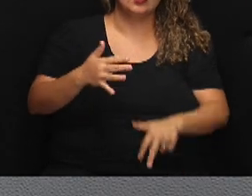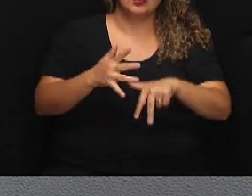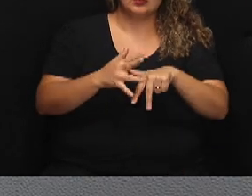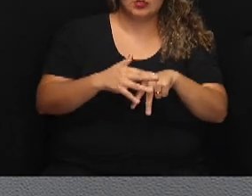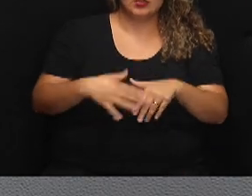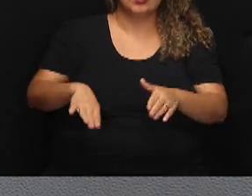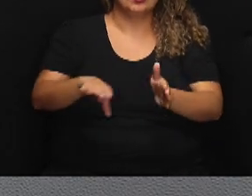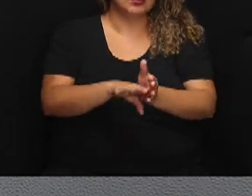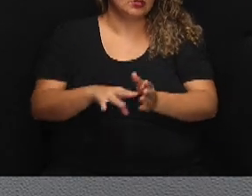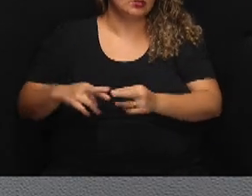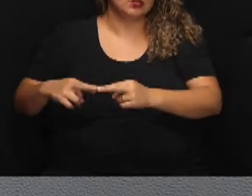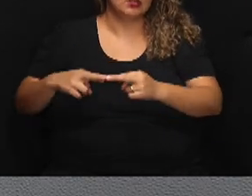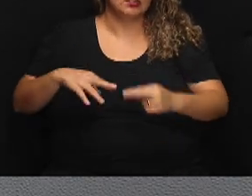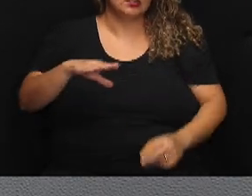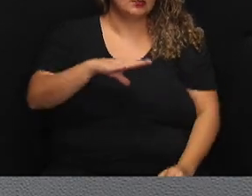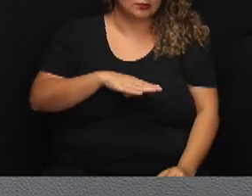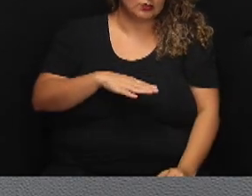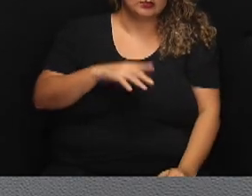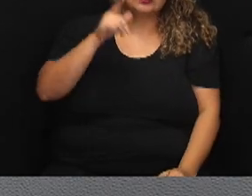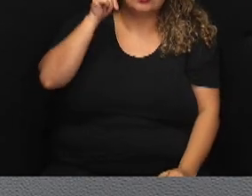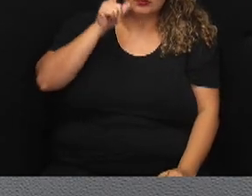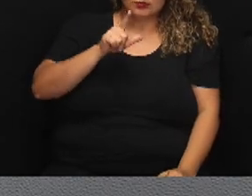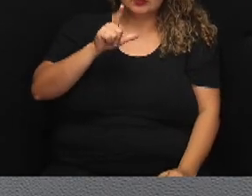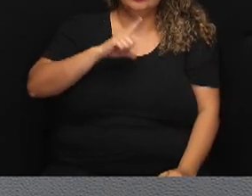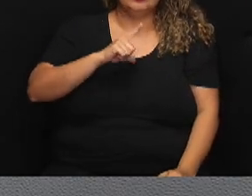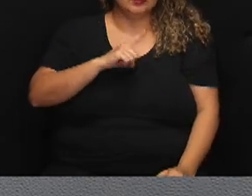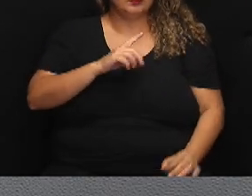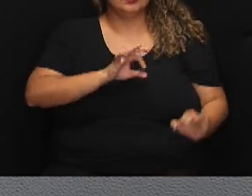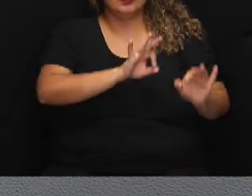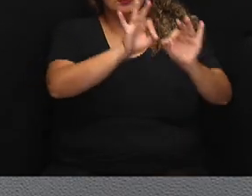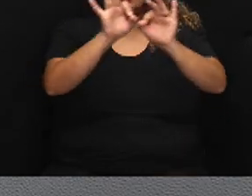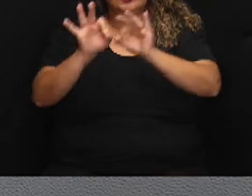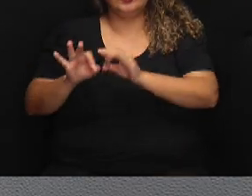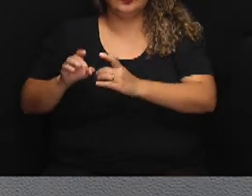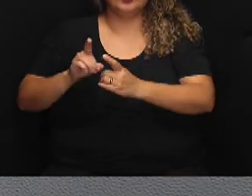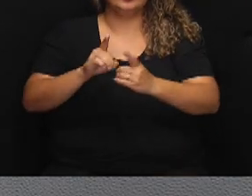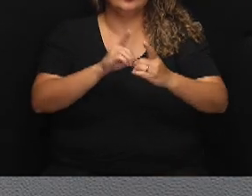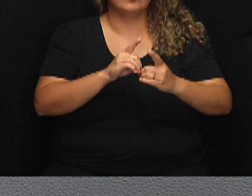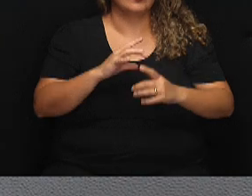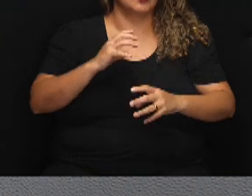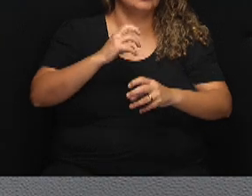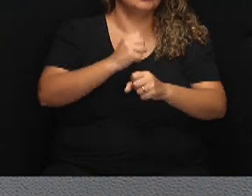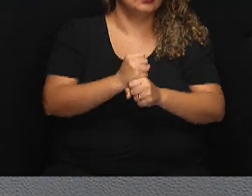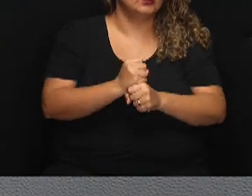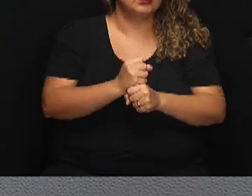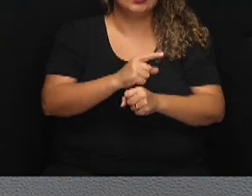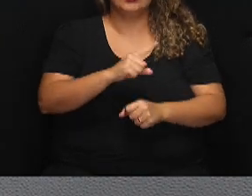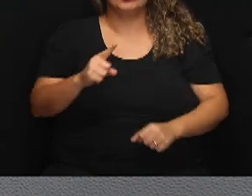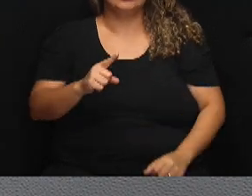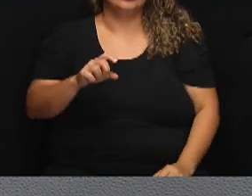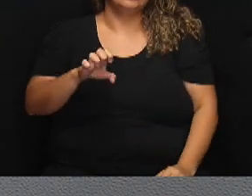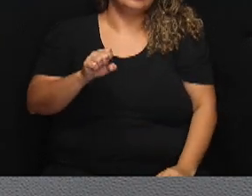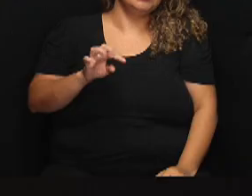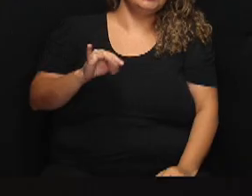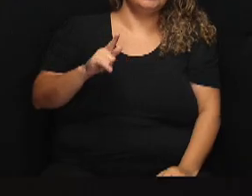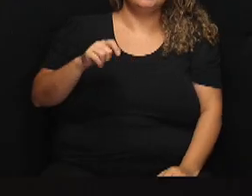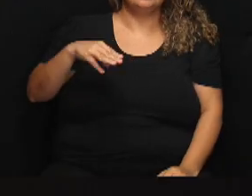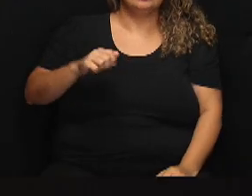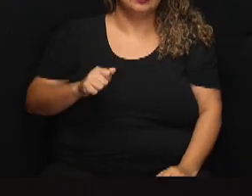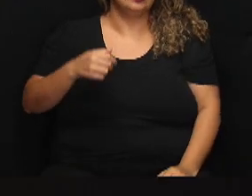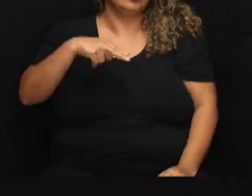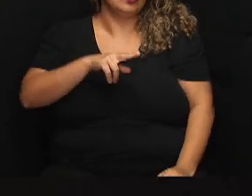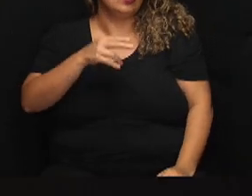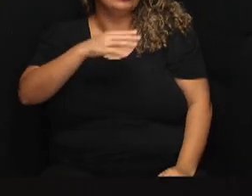chegar na rede municipal, ele consiga ter um acompanhamento e um atendimento integral, e não um estigma, um preconceito, né,